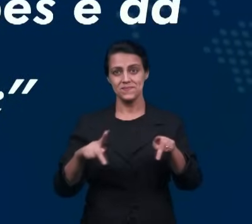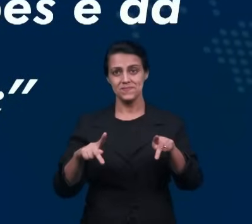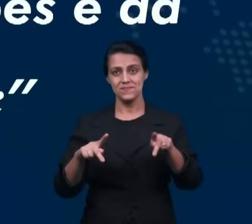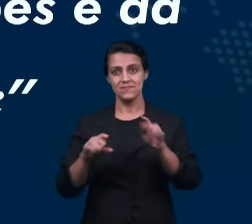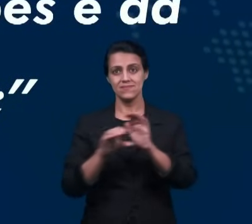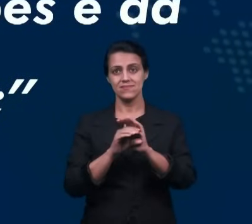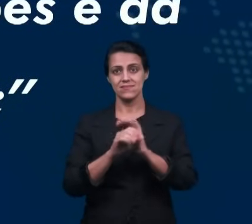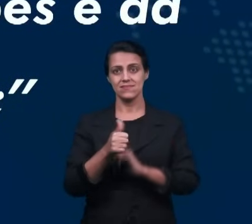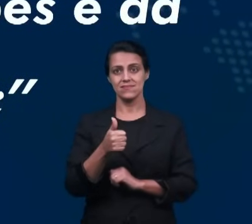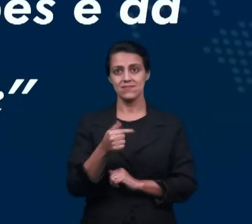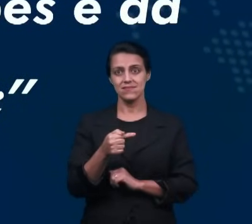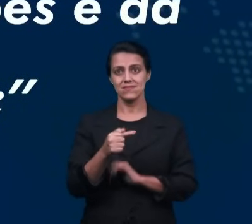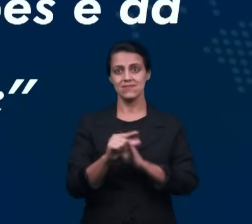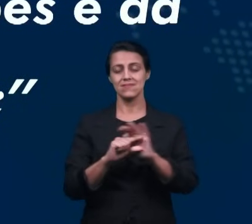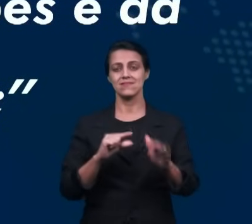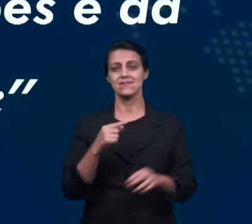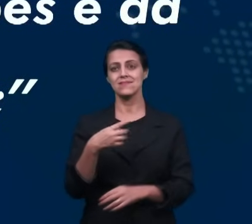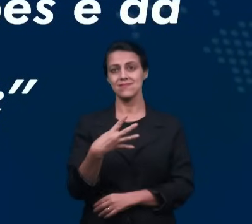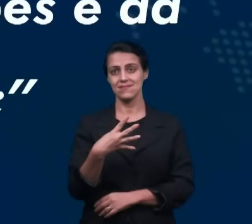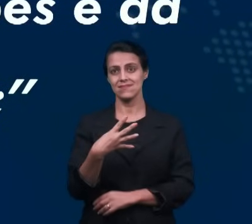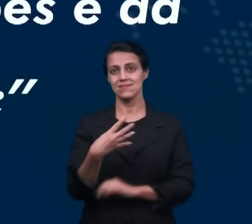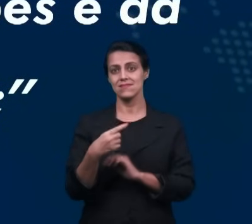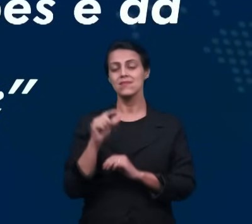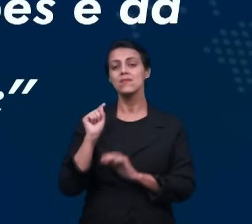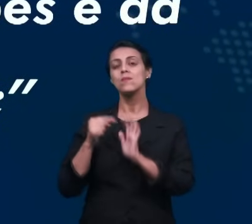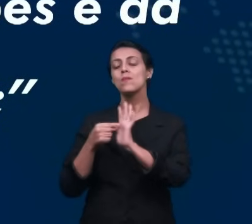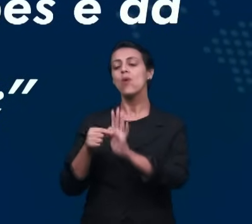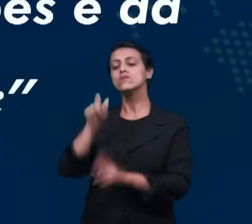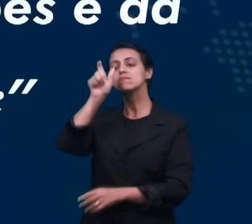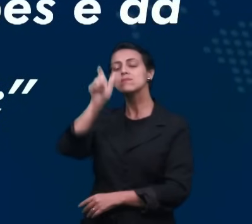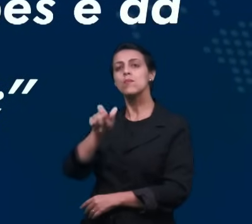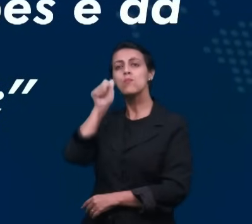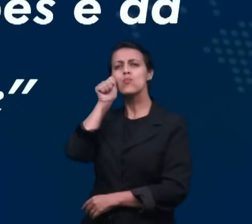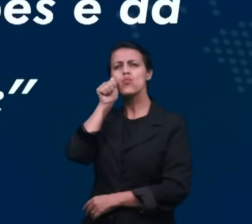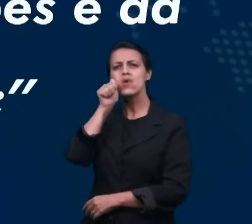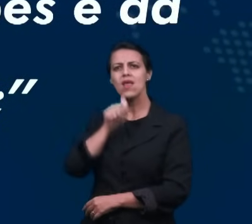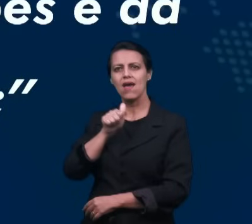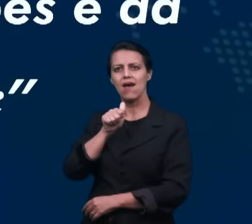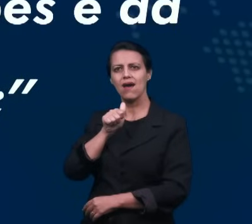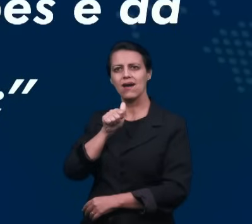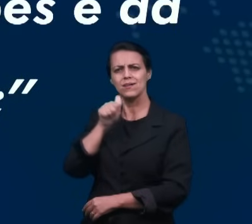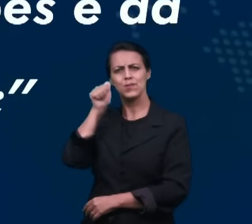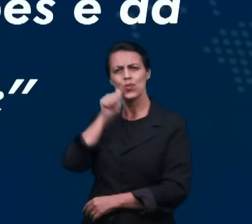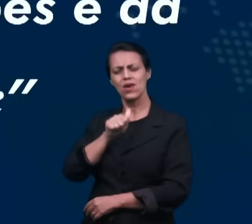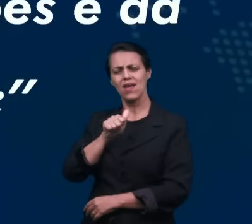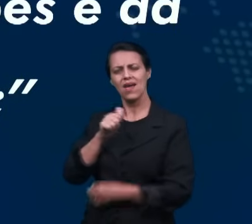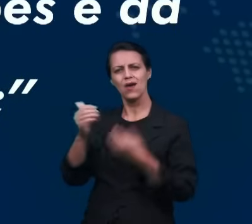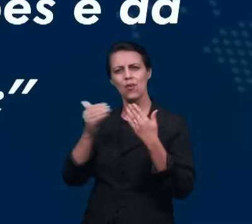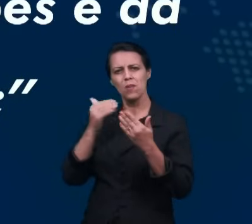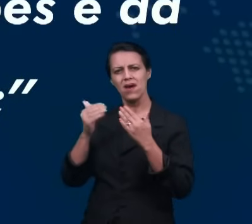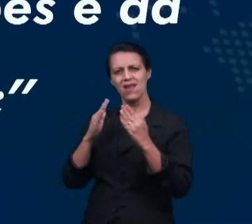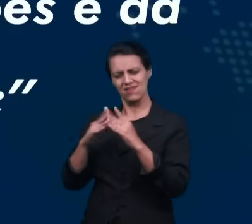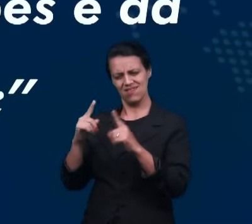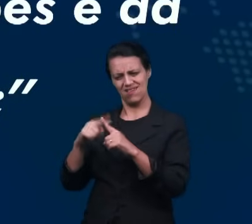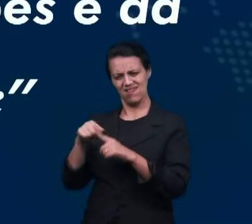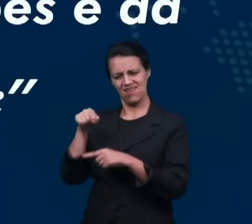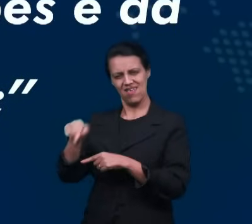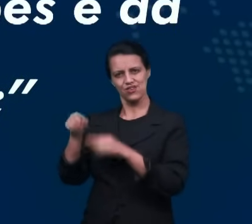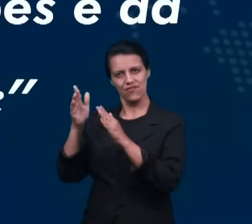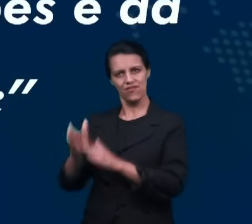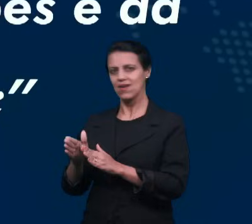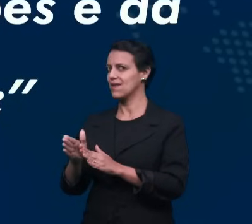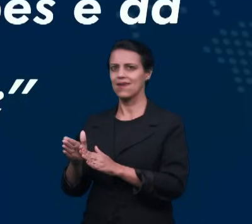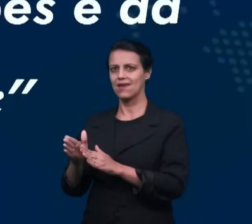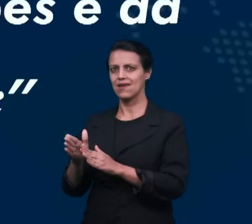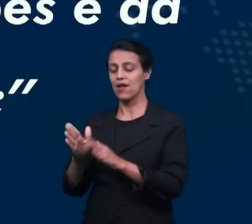ele está falando da mulher. Quando fala no Novo Testamento, mulher não é a noiva, não é a esposa, é a igreja infiel.